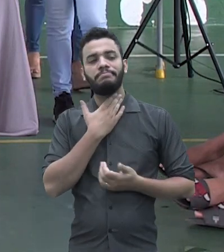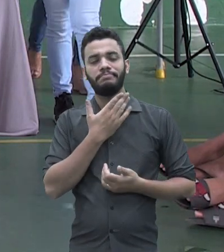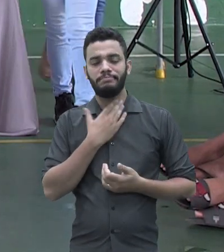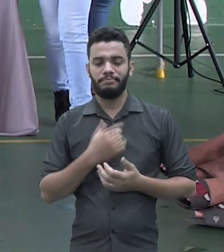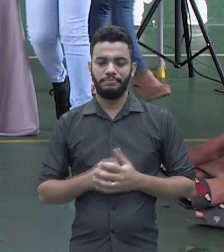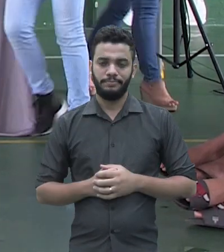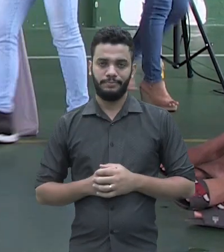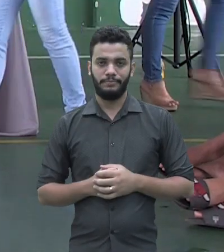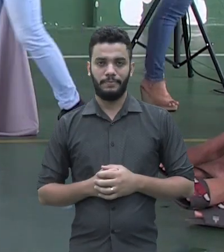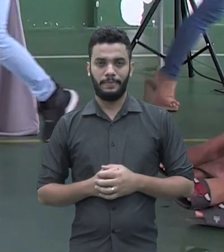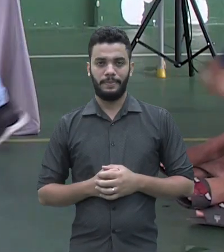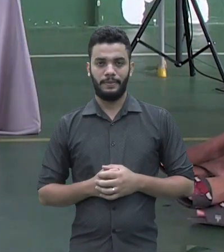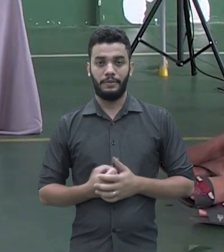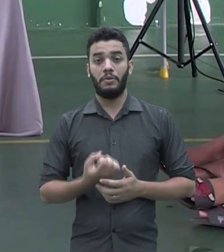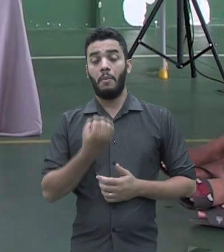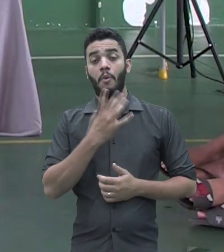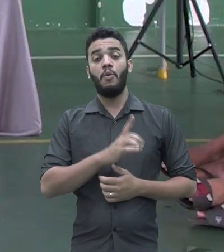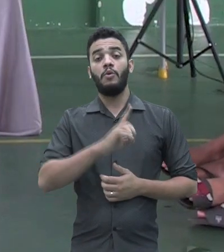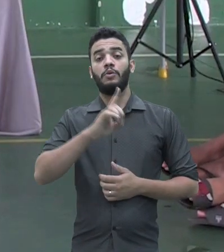Bom dia!